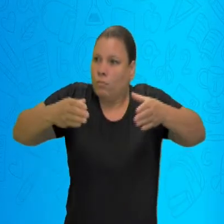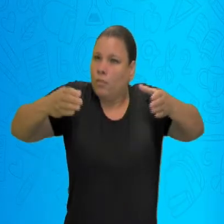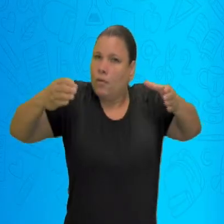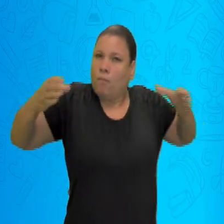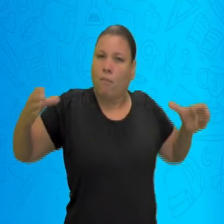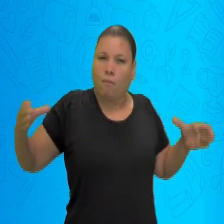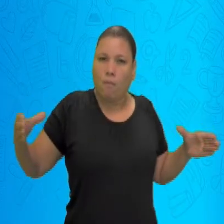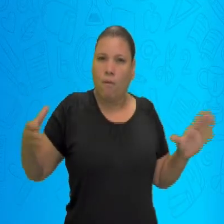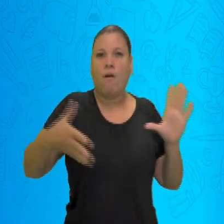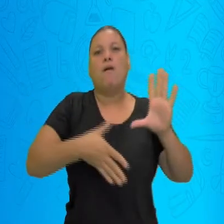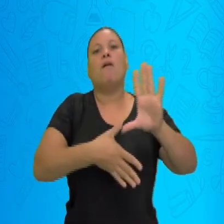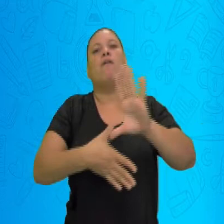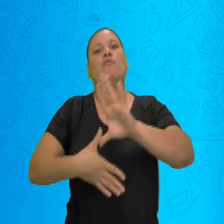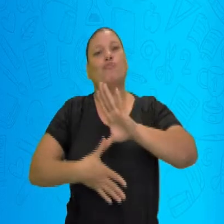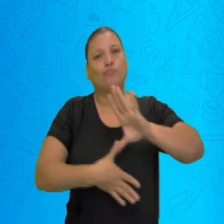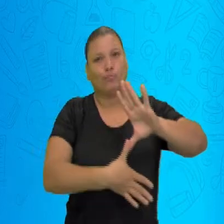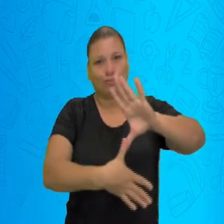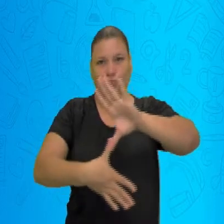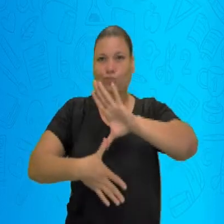deste continente